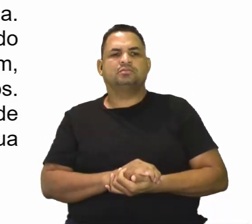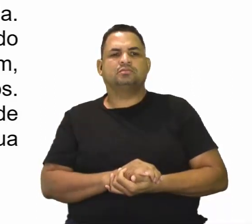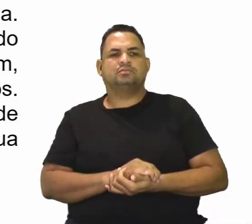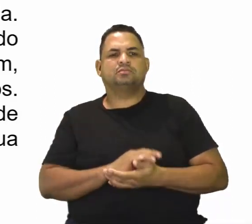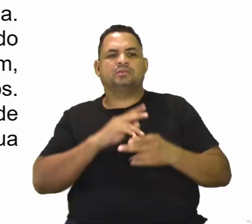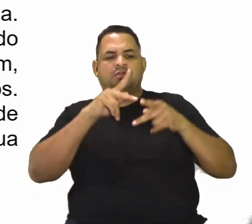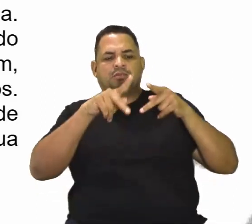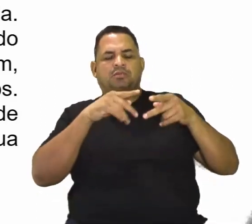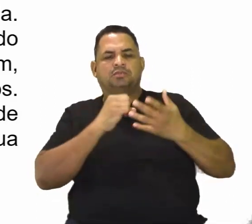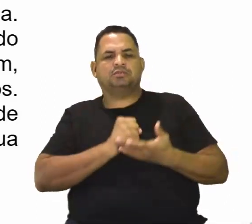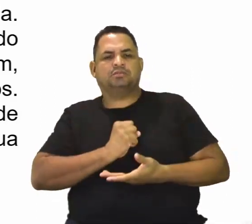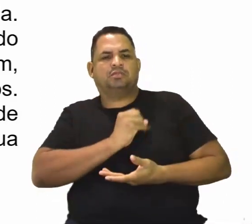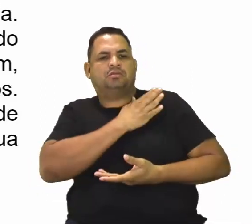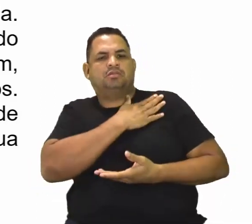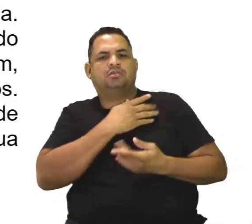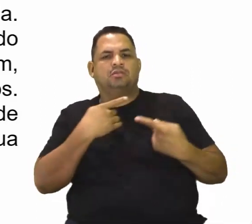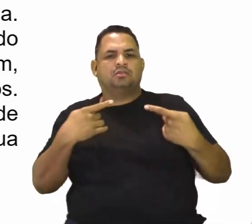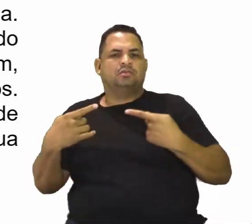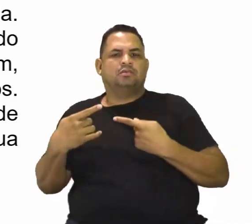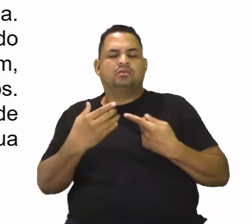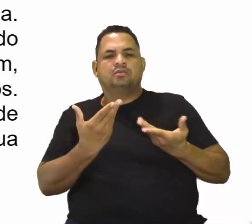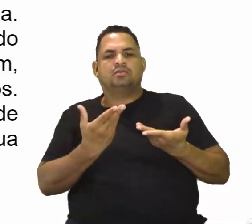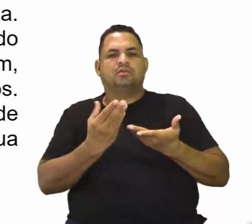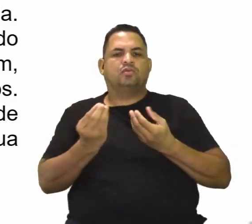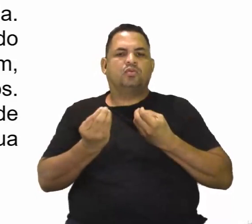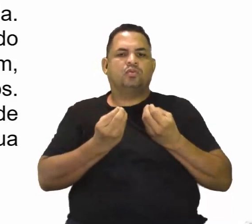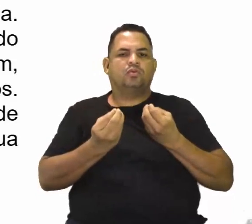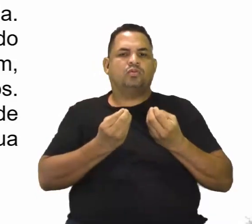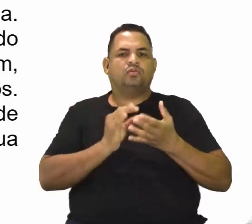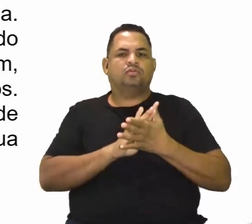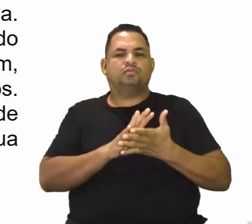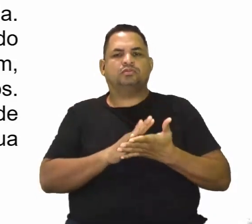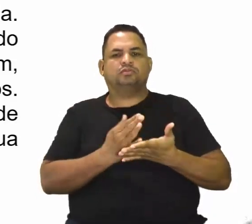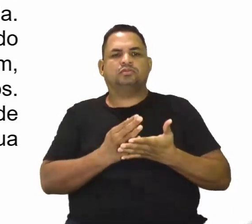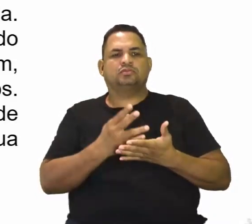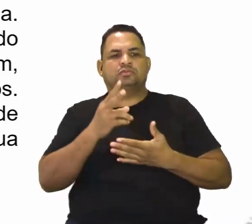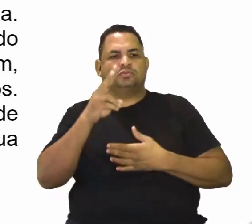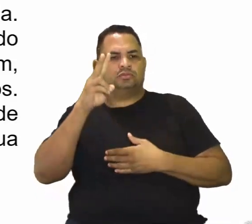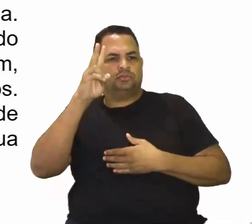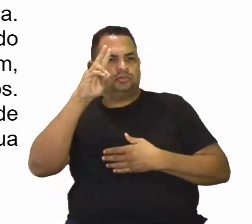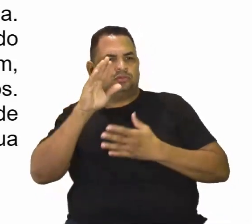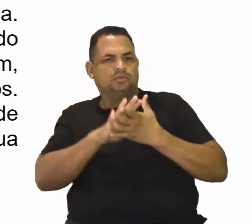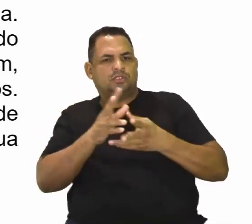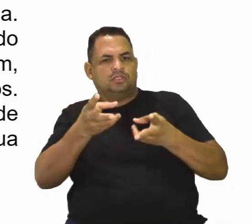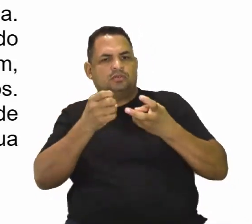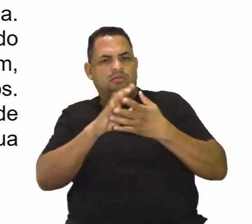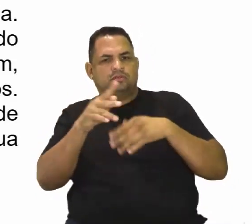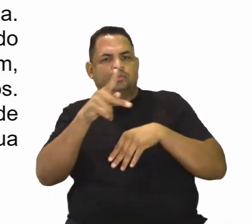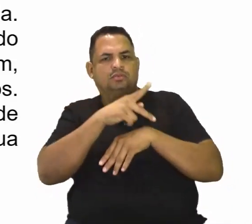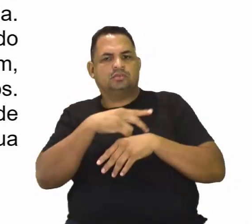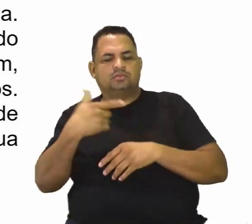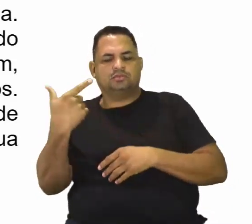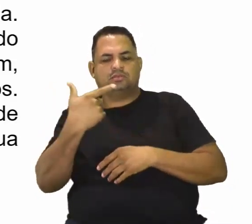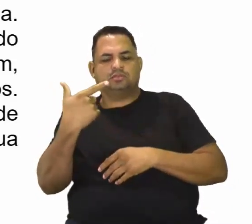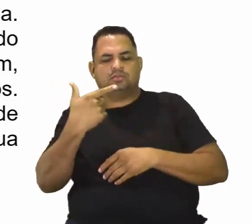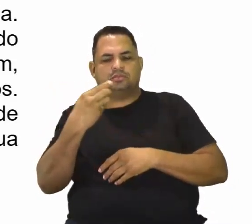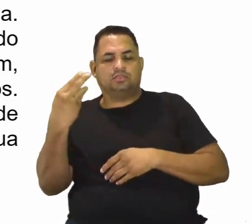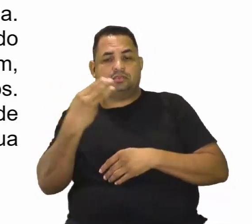Civis e militares relacionados à forma histórica de exploração dos países chamados Terceiro Mundo?